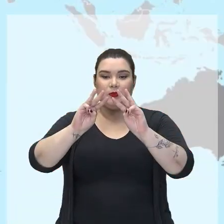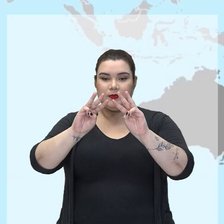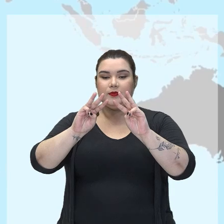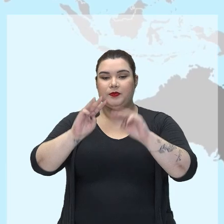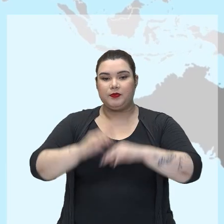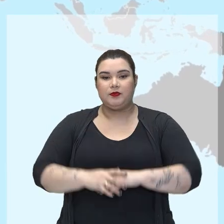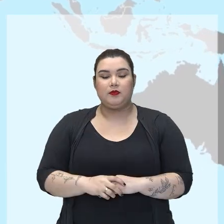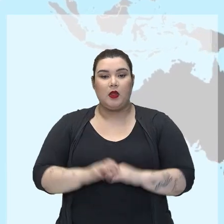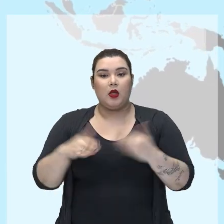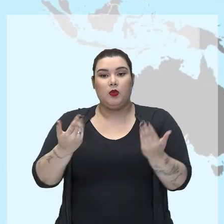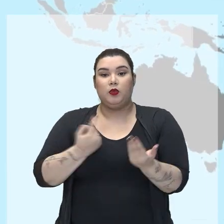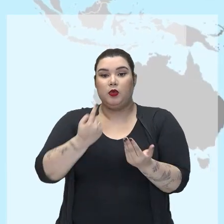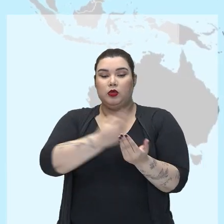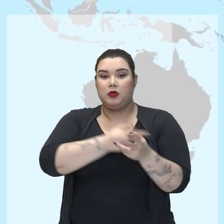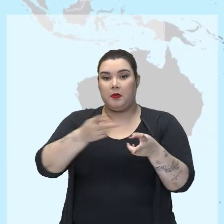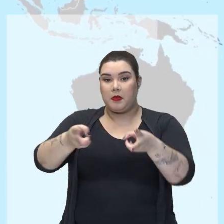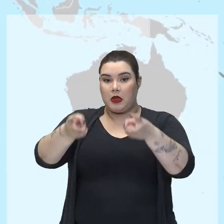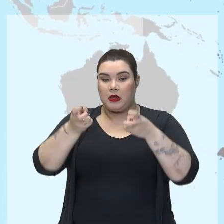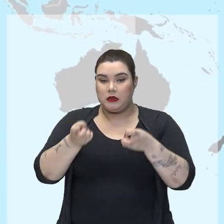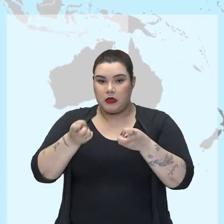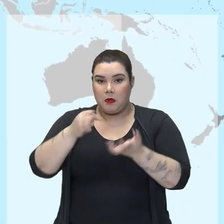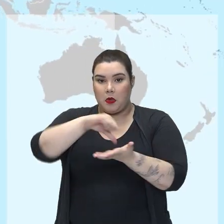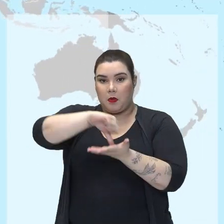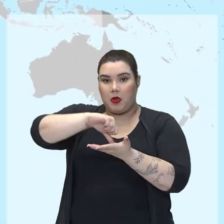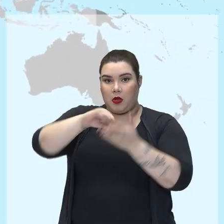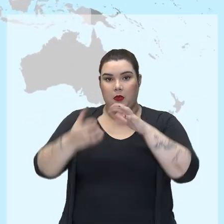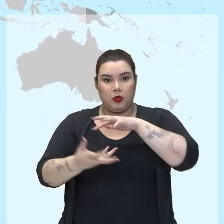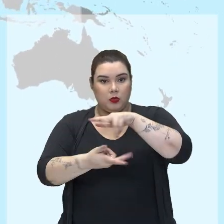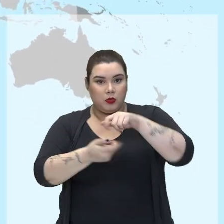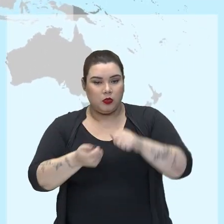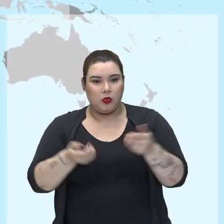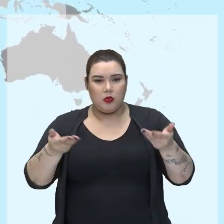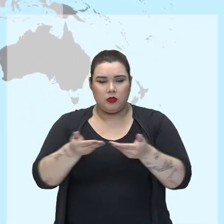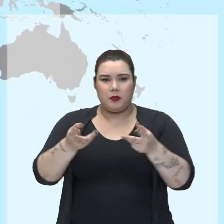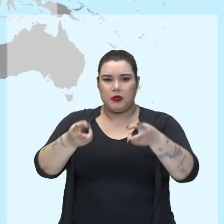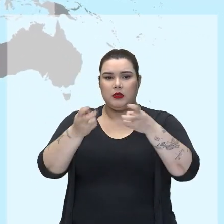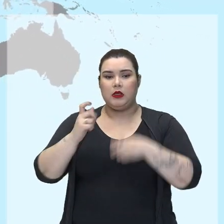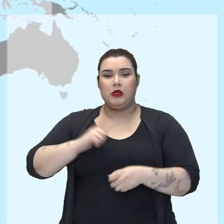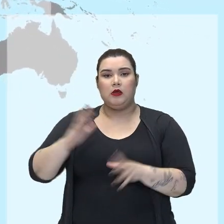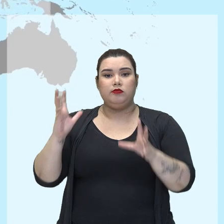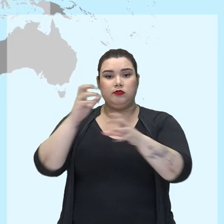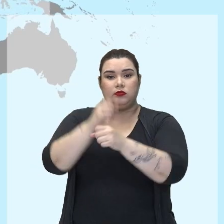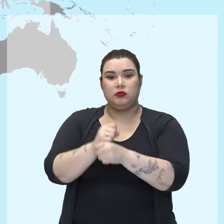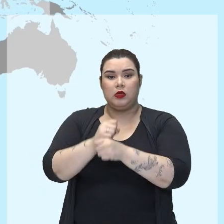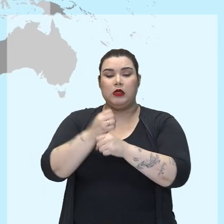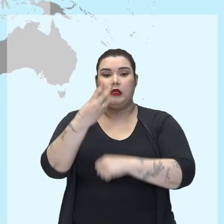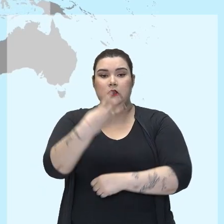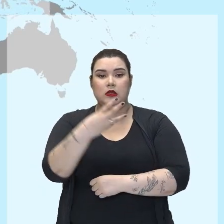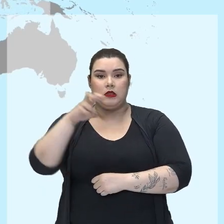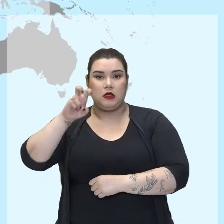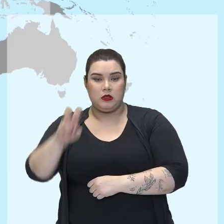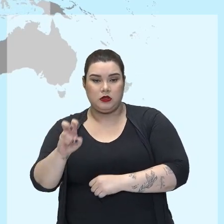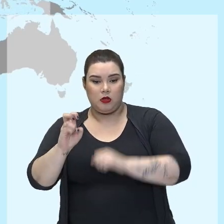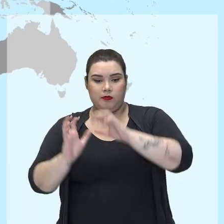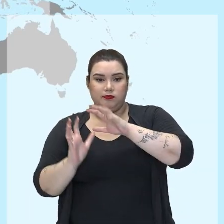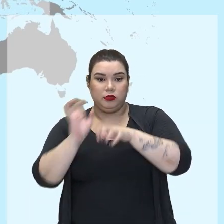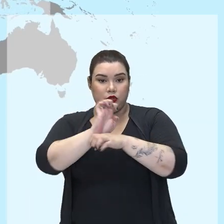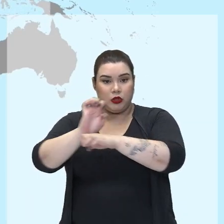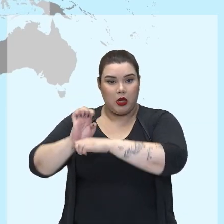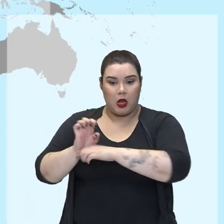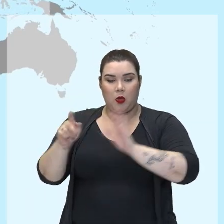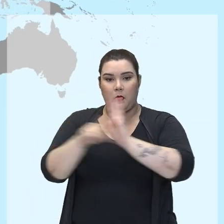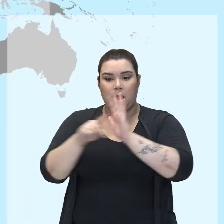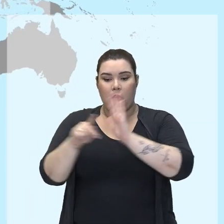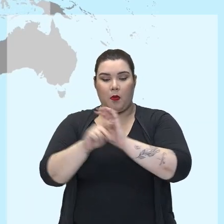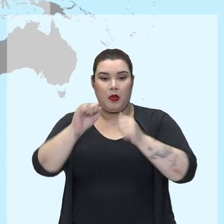Quando a gente olha o mapa do mundo hoje em dia, dá para ver que existem 35 estados no continente americano,